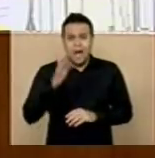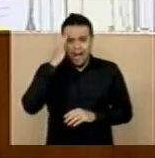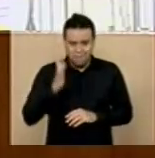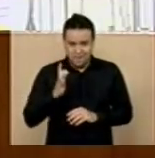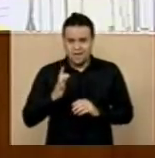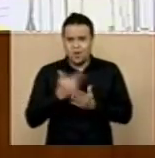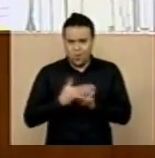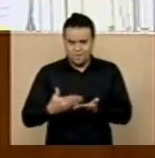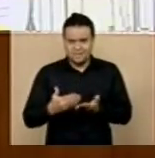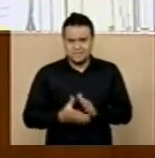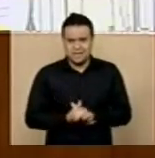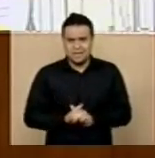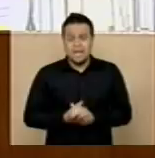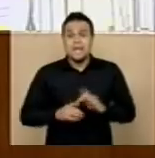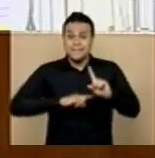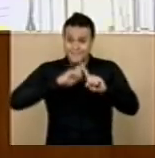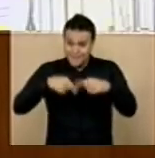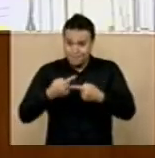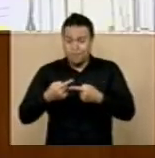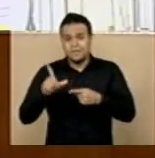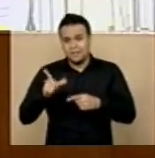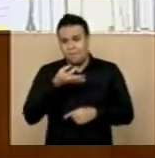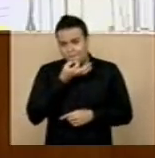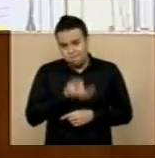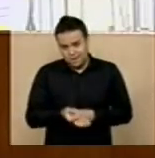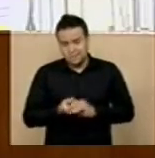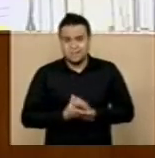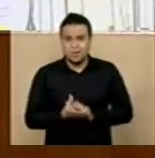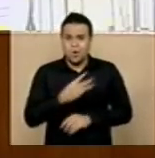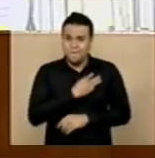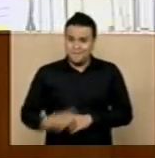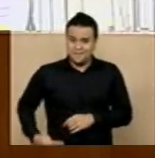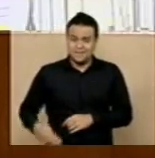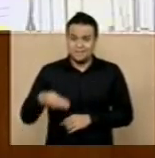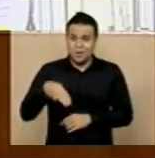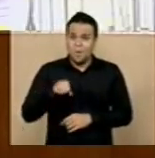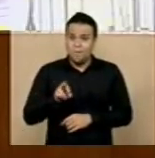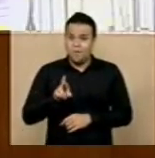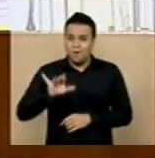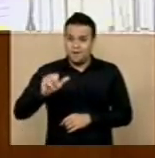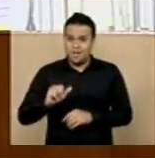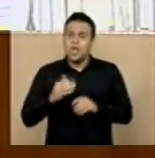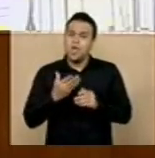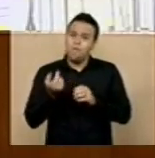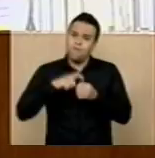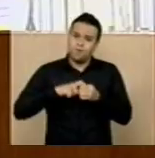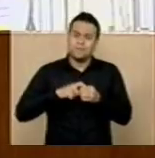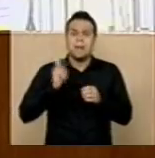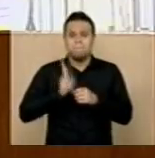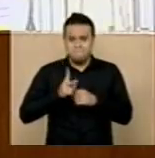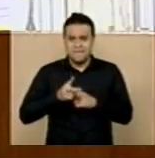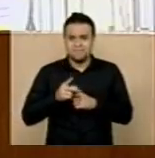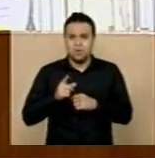cumprir o que já era um presságio, talvez, do ministro Moreira Alves e voltarmos a começar mesmo às